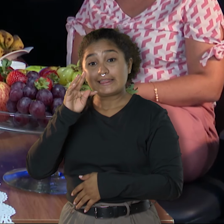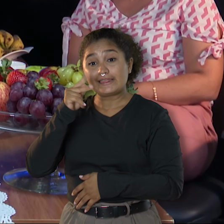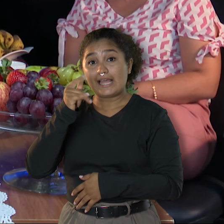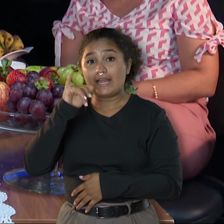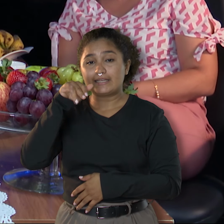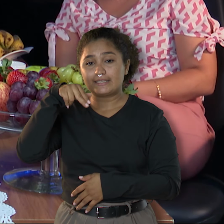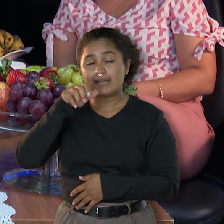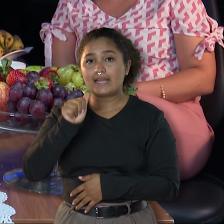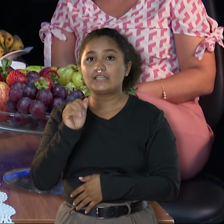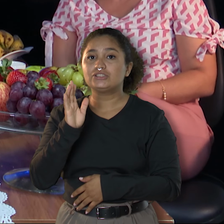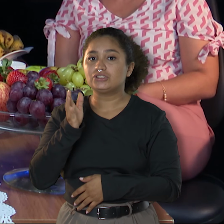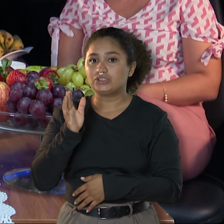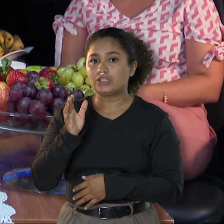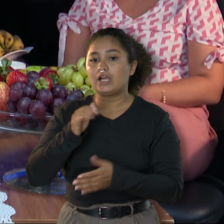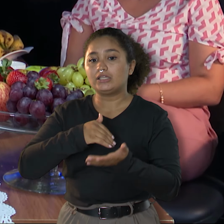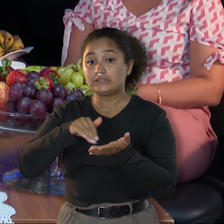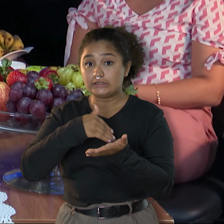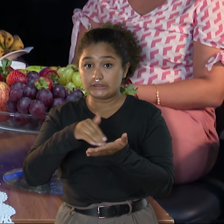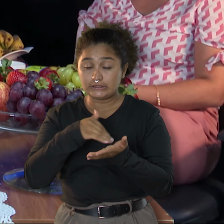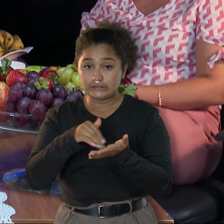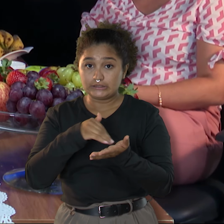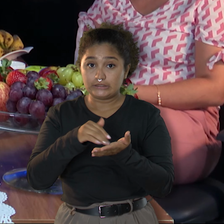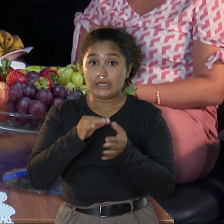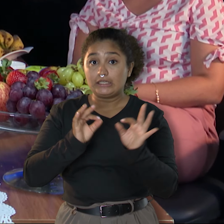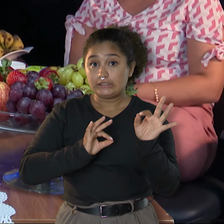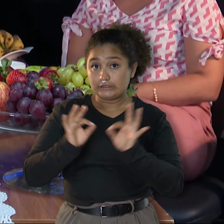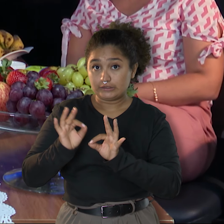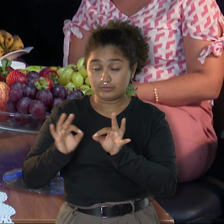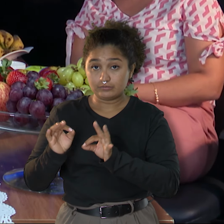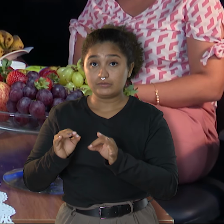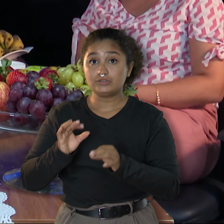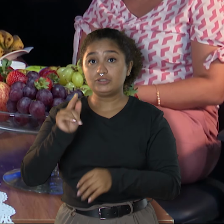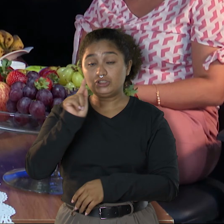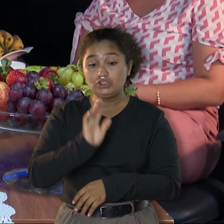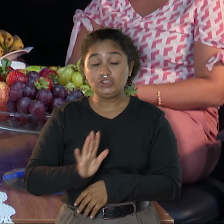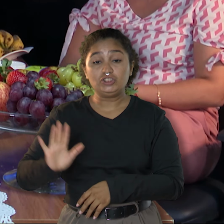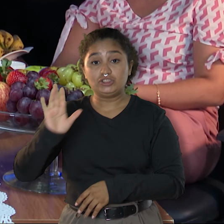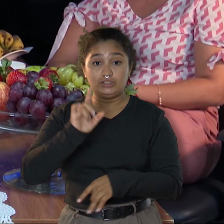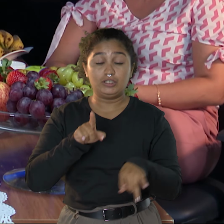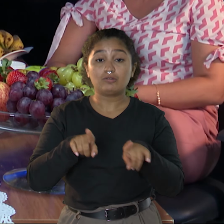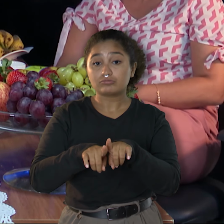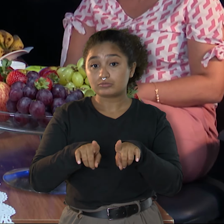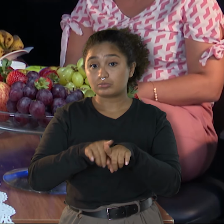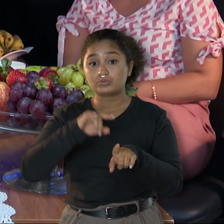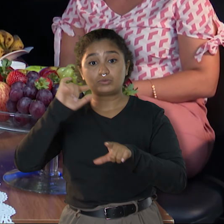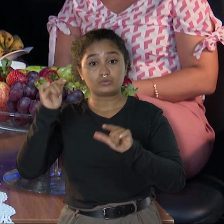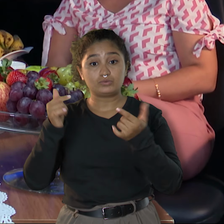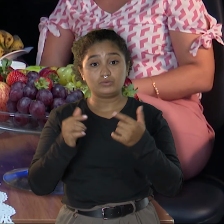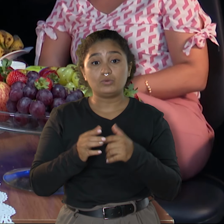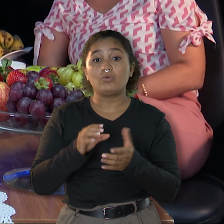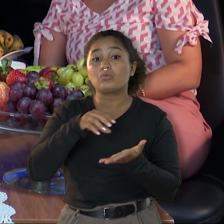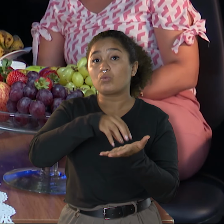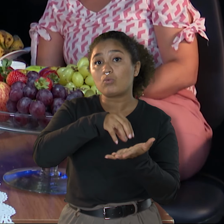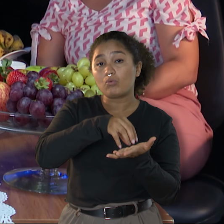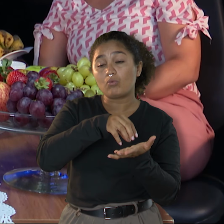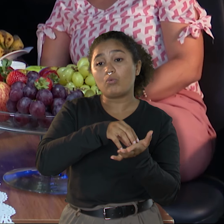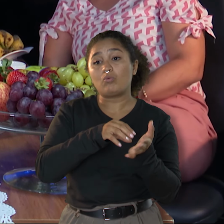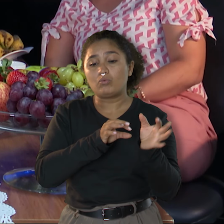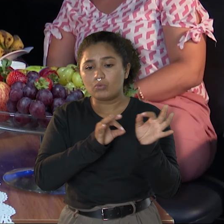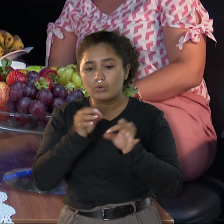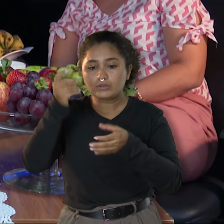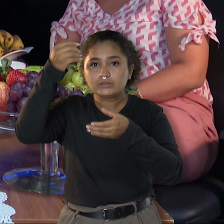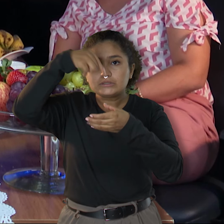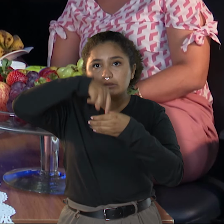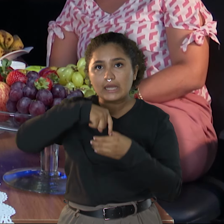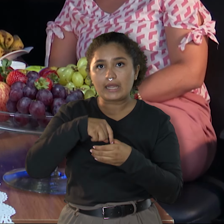gestão estratégica, já foi secretária geral aqui do tribunal e outros cargos também, né? Núcleo de controle interno